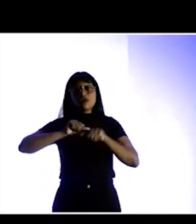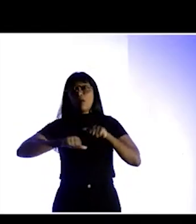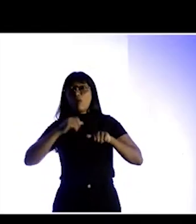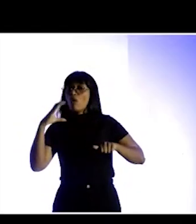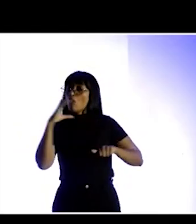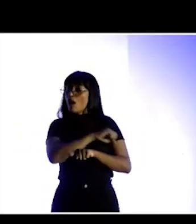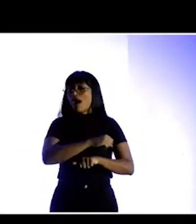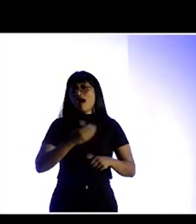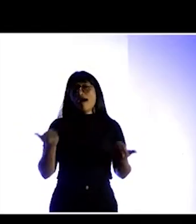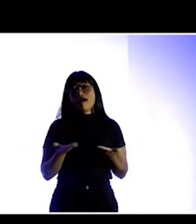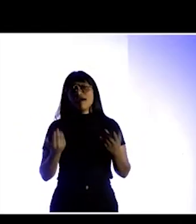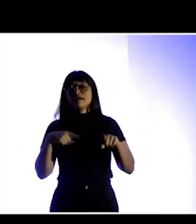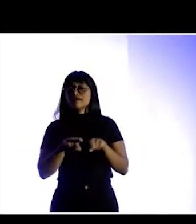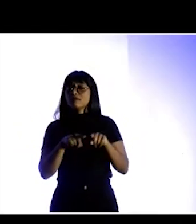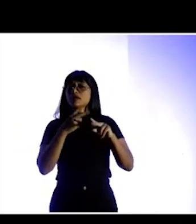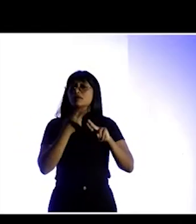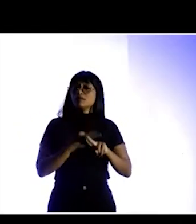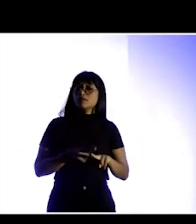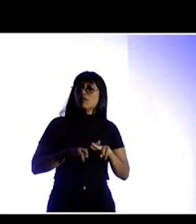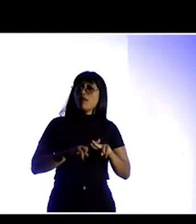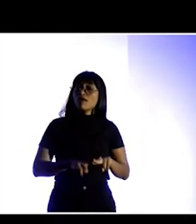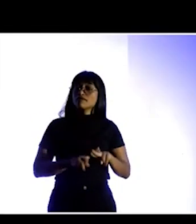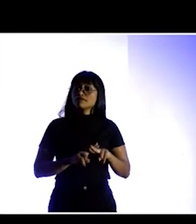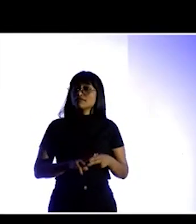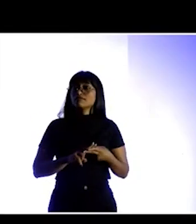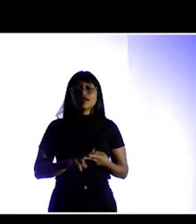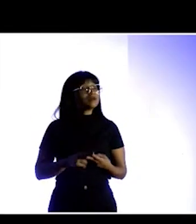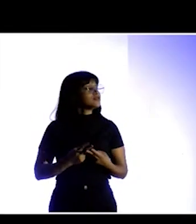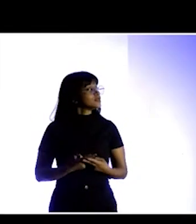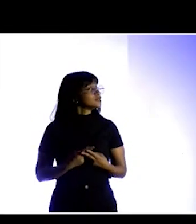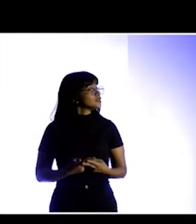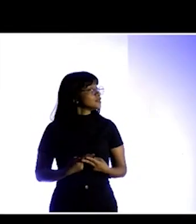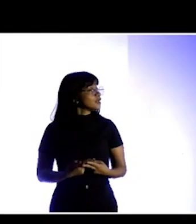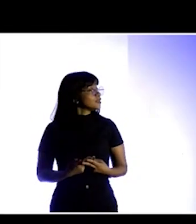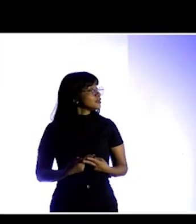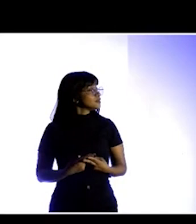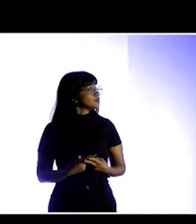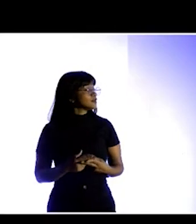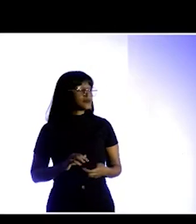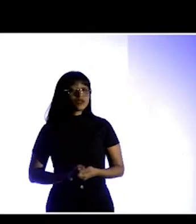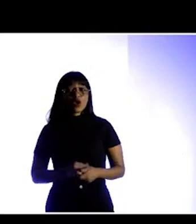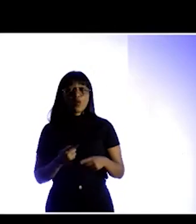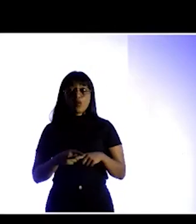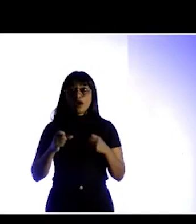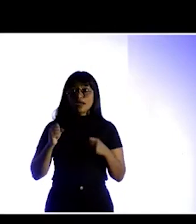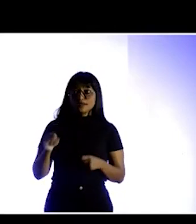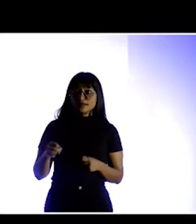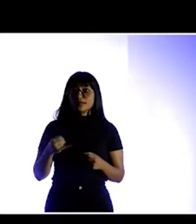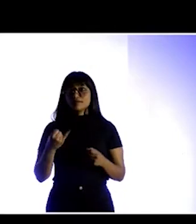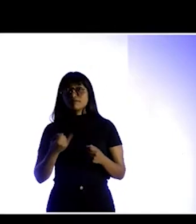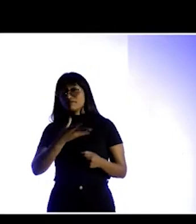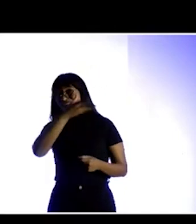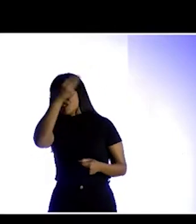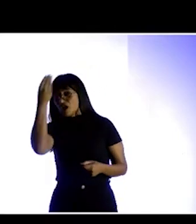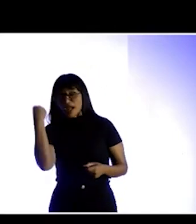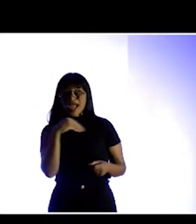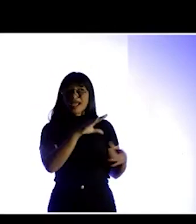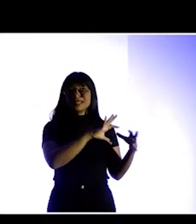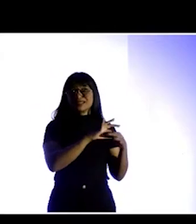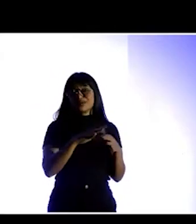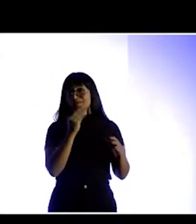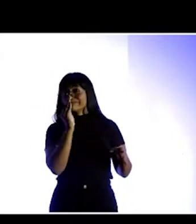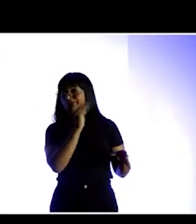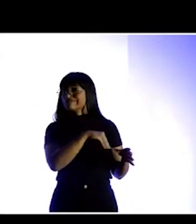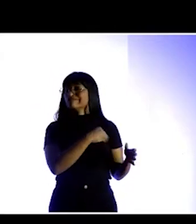resiliente, né, que é para poder, caso a gente deixe escapar um cenário, a gente consiga ter a capacidade de nos recuperarmos. Isso passa